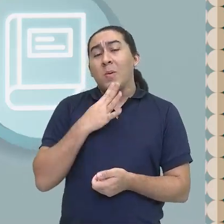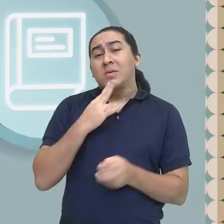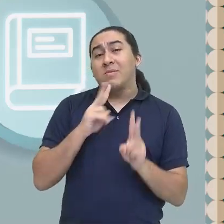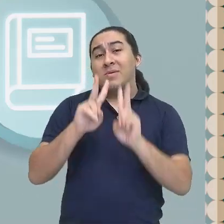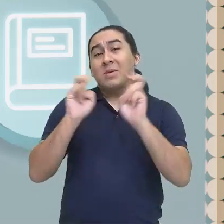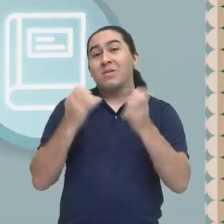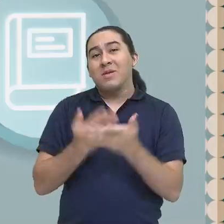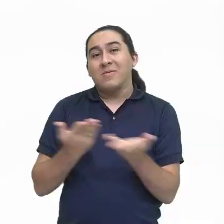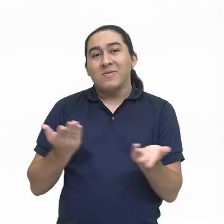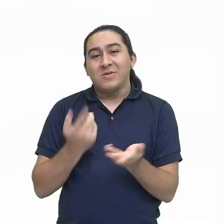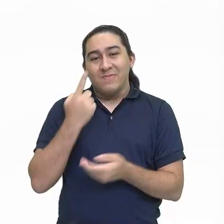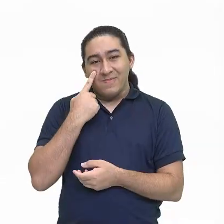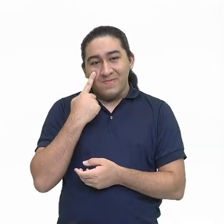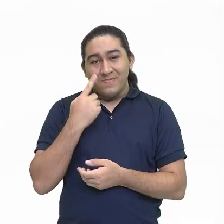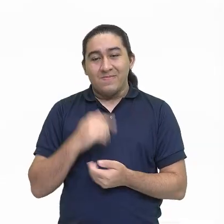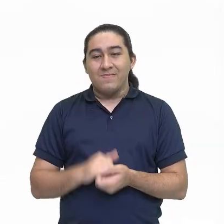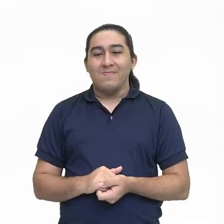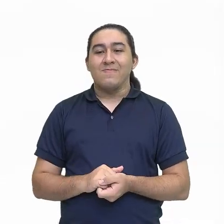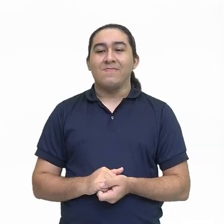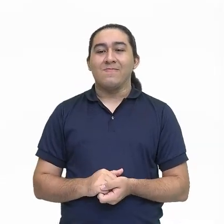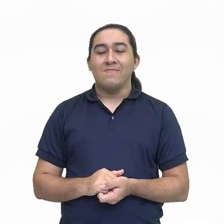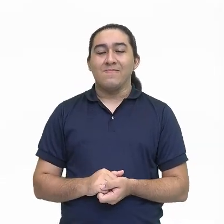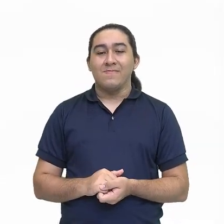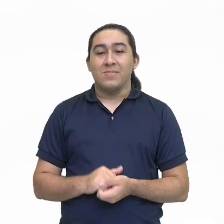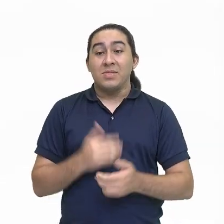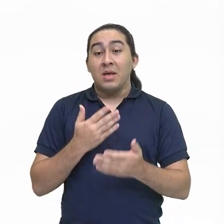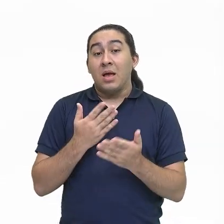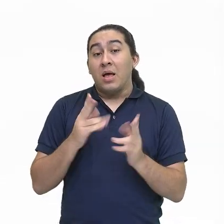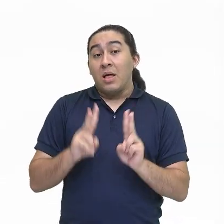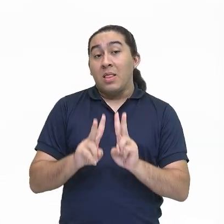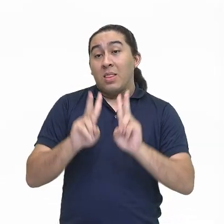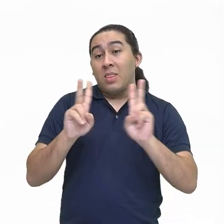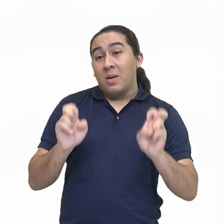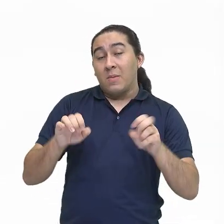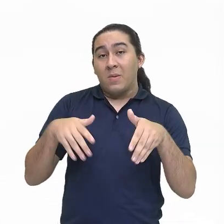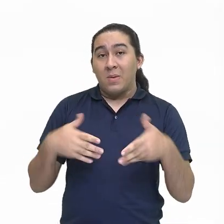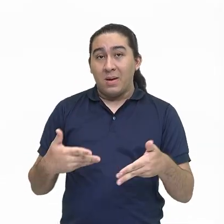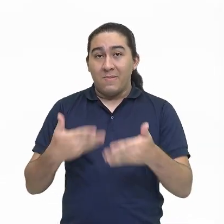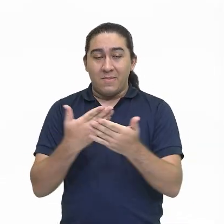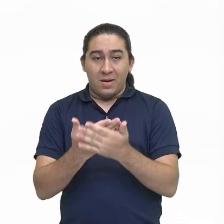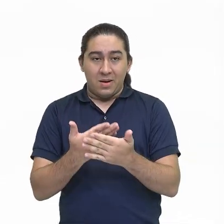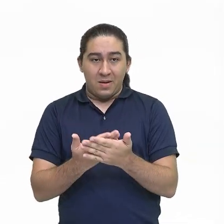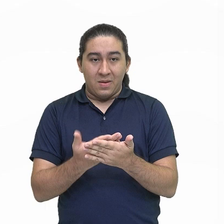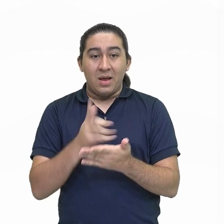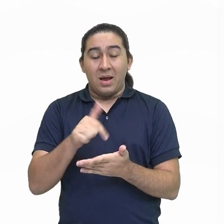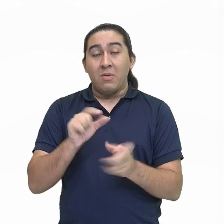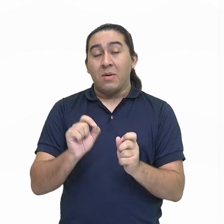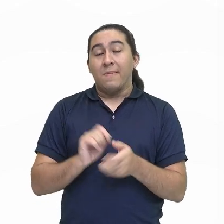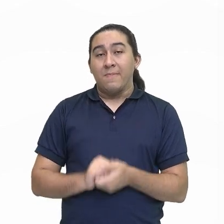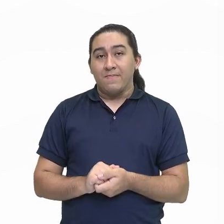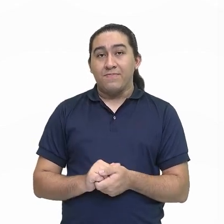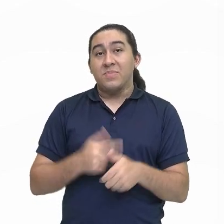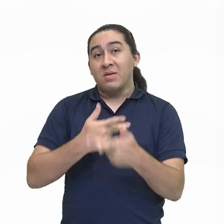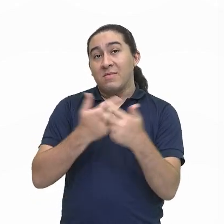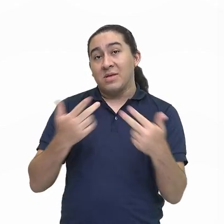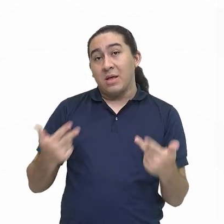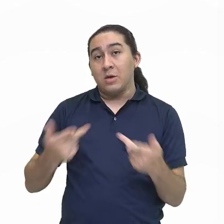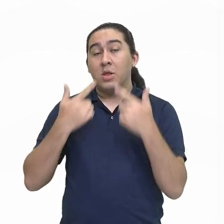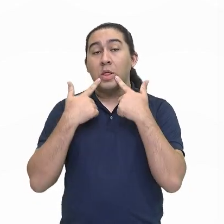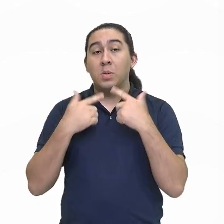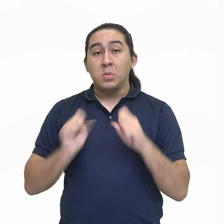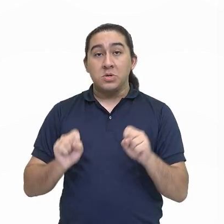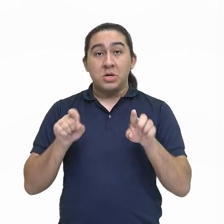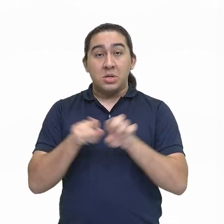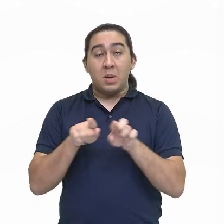de conhecimento da nossa aula. Então, temos como objeto de conhecimento diversidade linguística